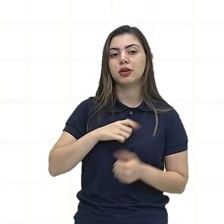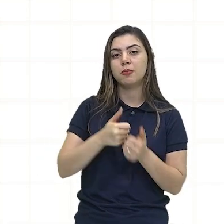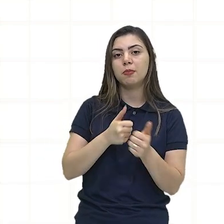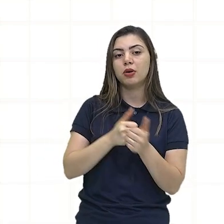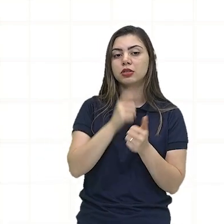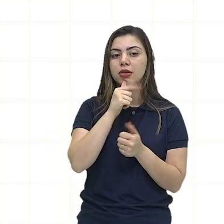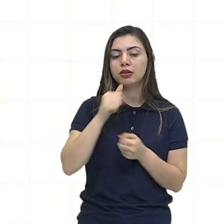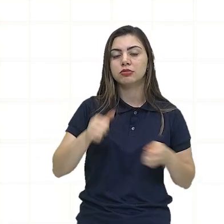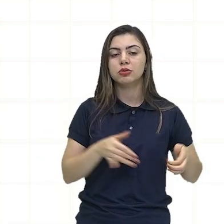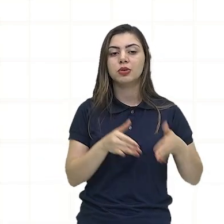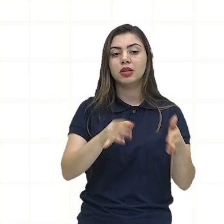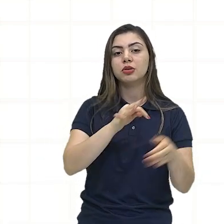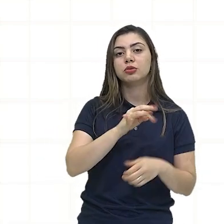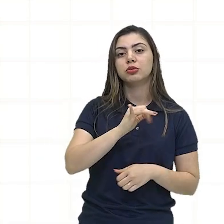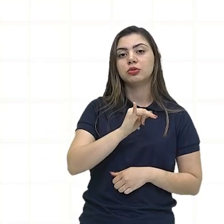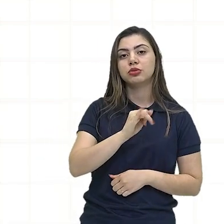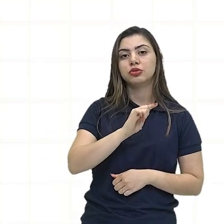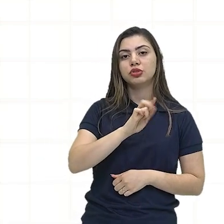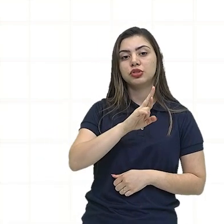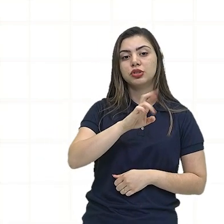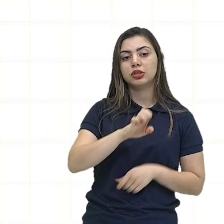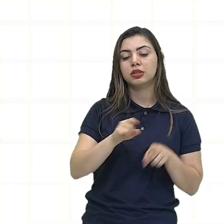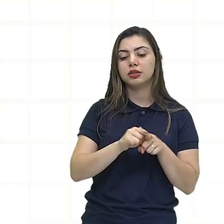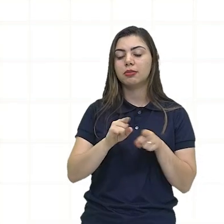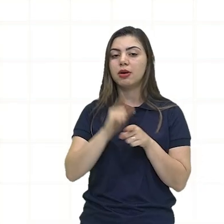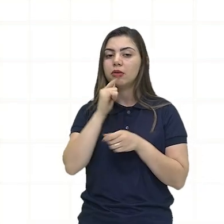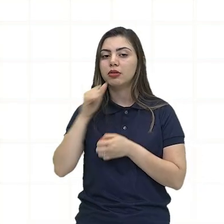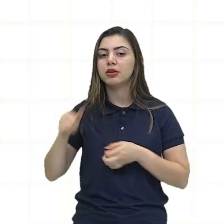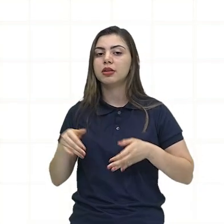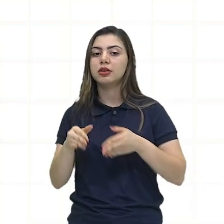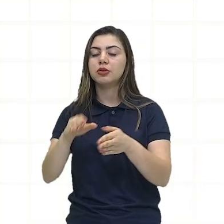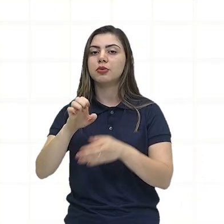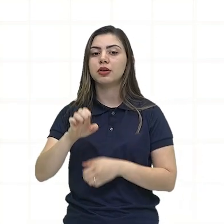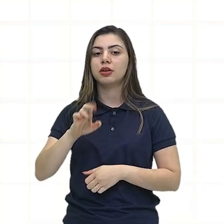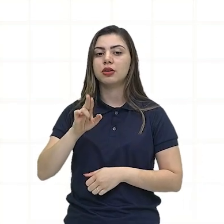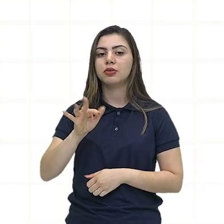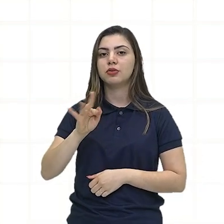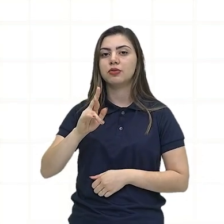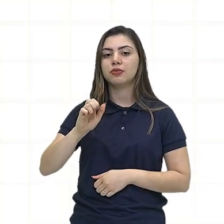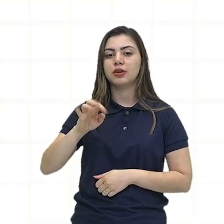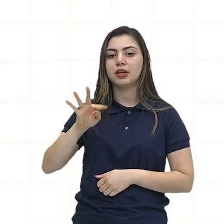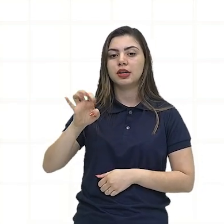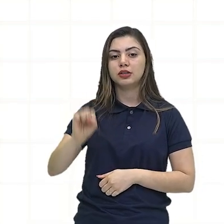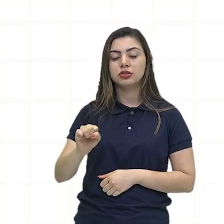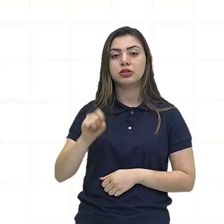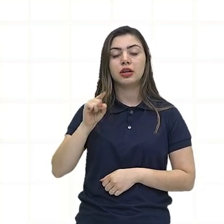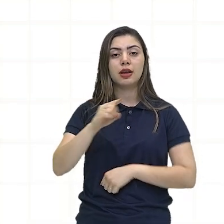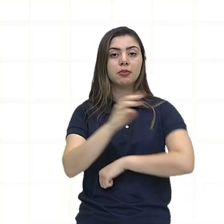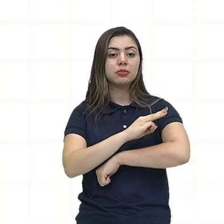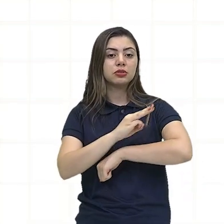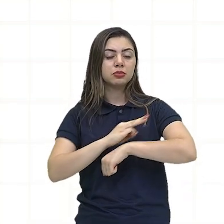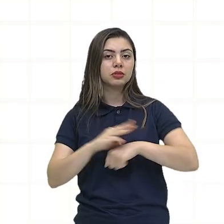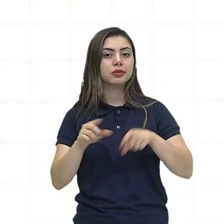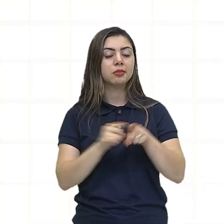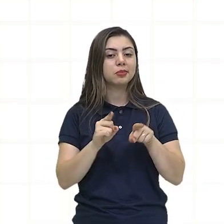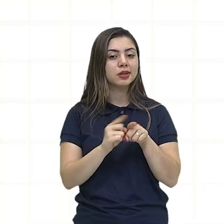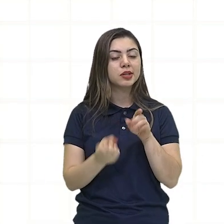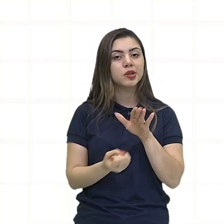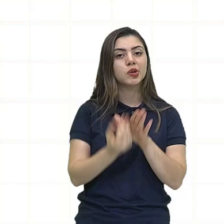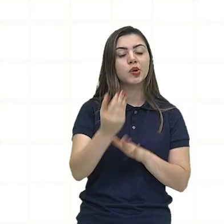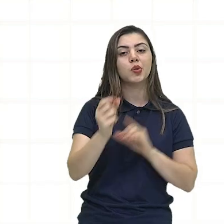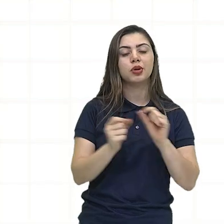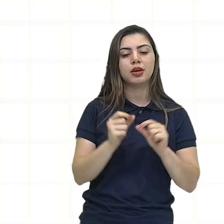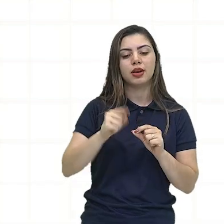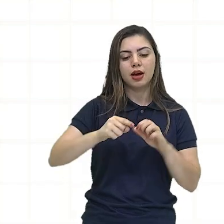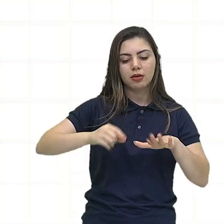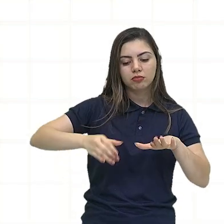Tigre e Eufrates, né, os mesopotâmicos também desenvolveram um sistema complexo de canais e